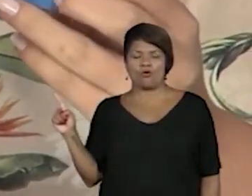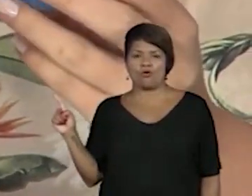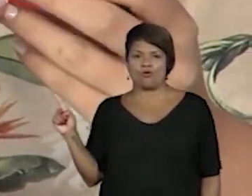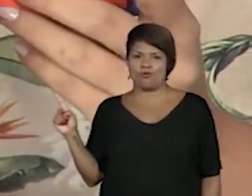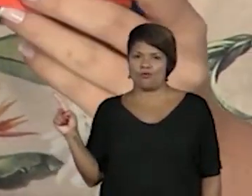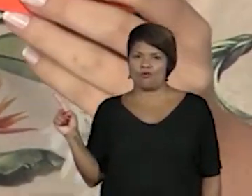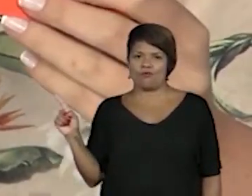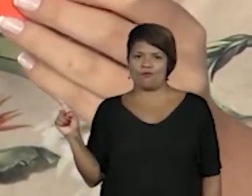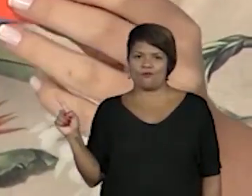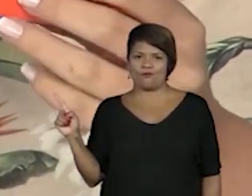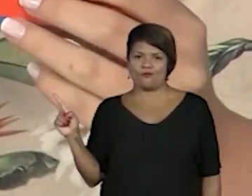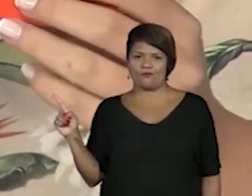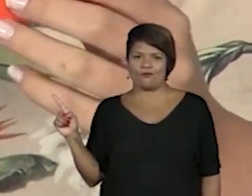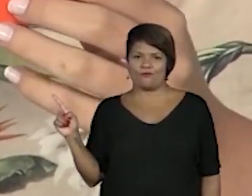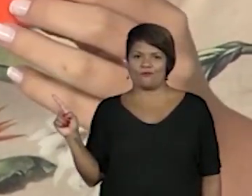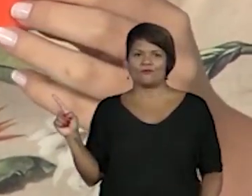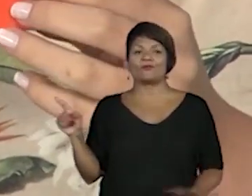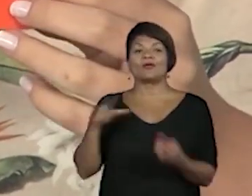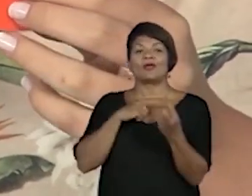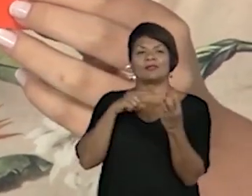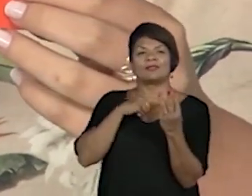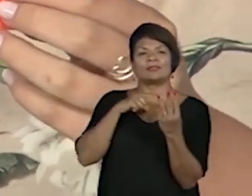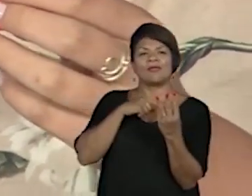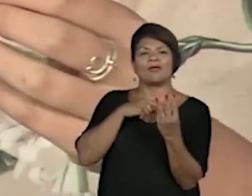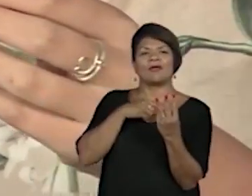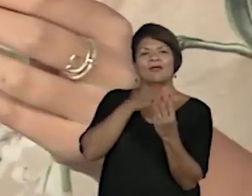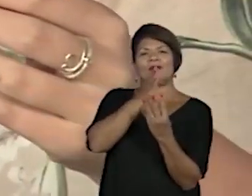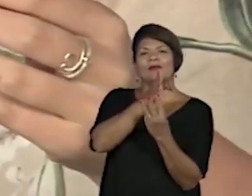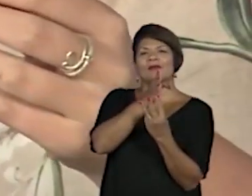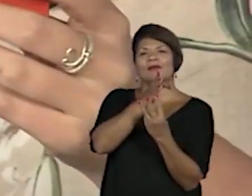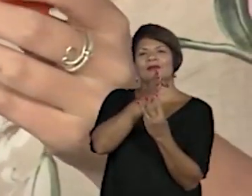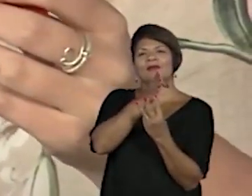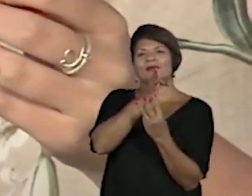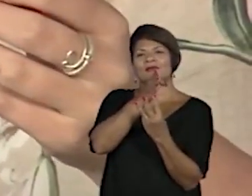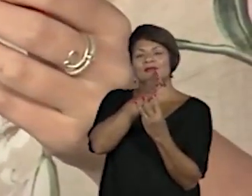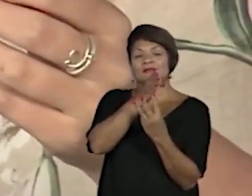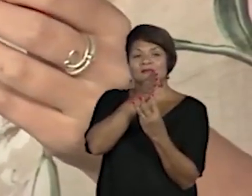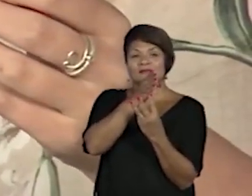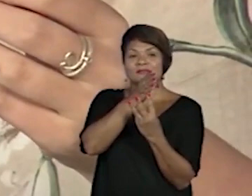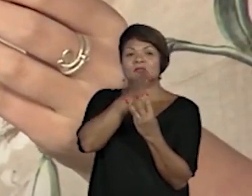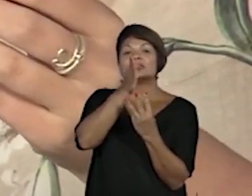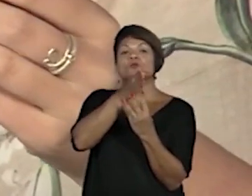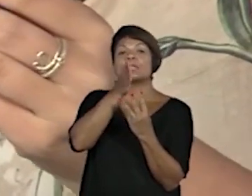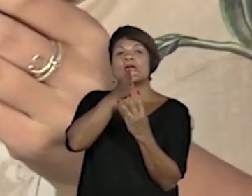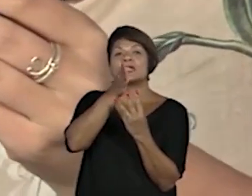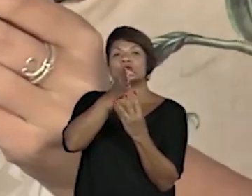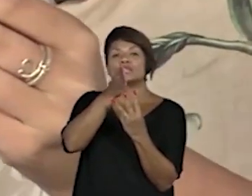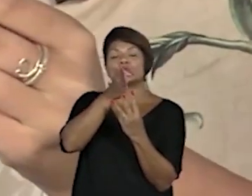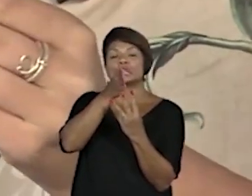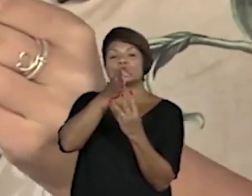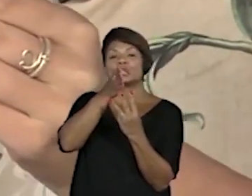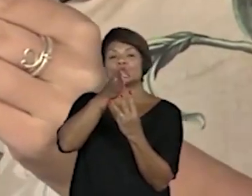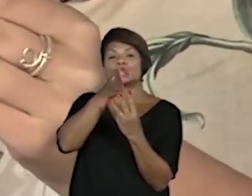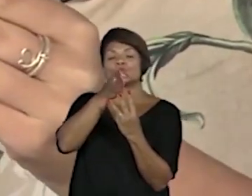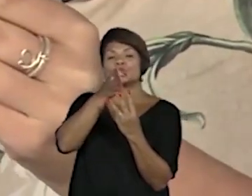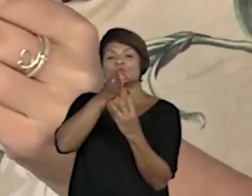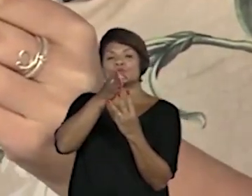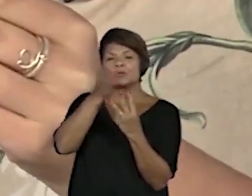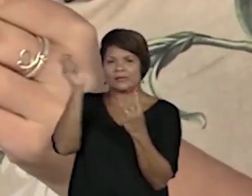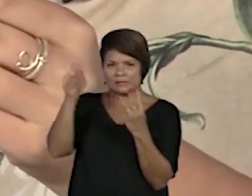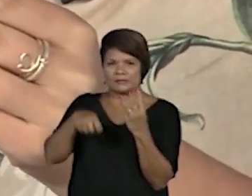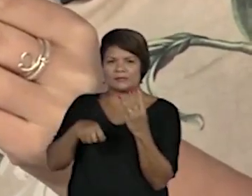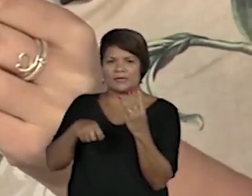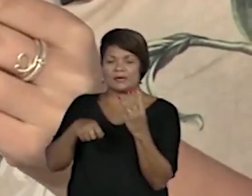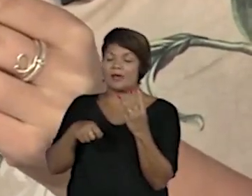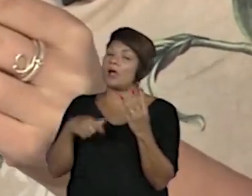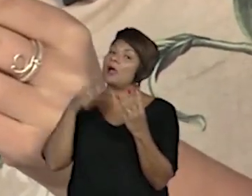pôr aonde? Aqui. Isso, se eu colocar no meio, vai dar certo? Aí